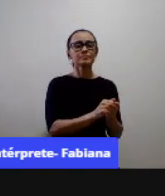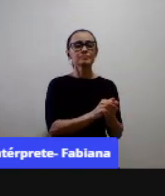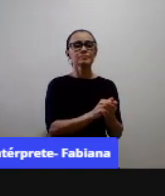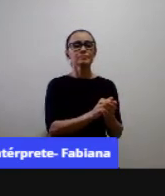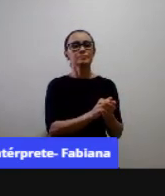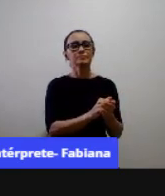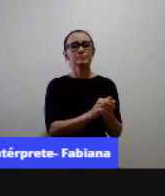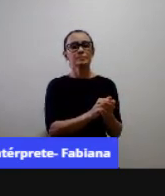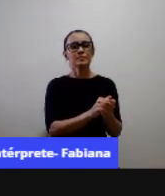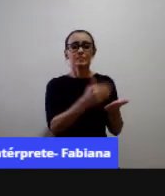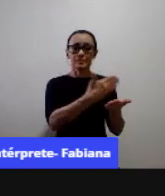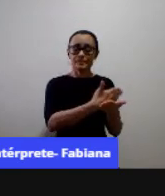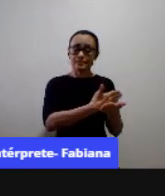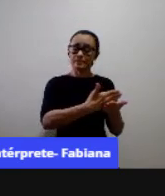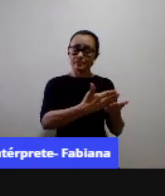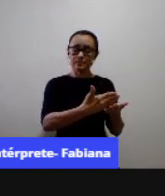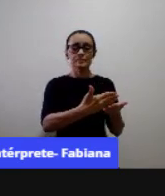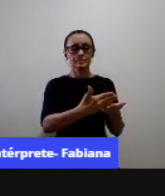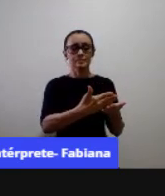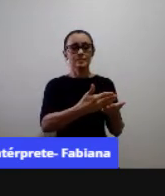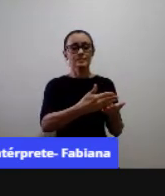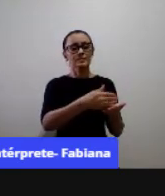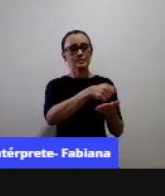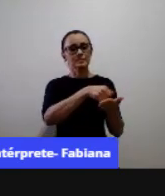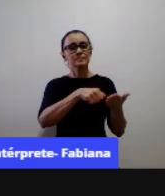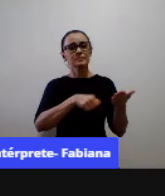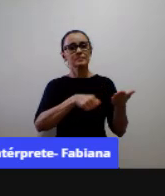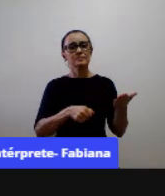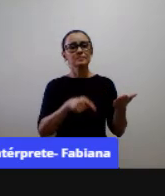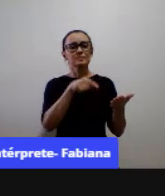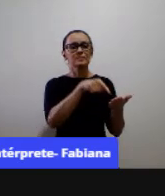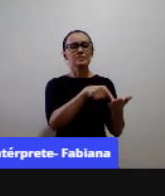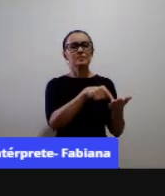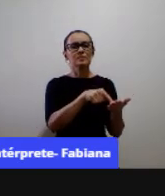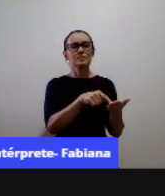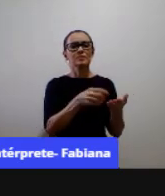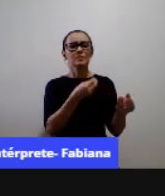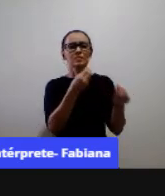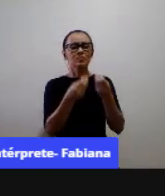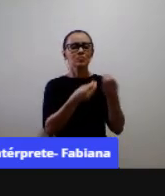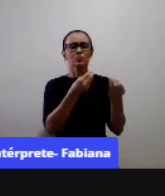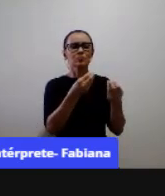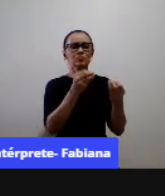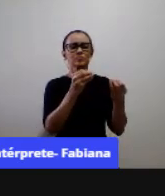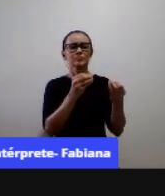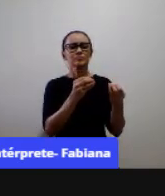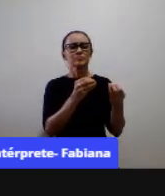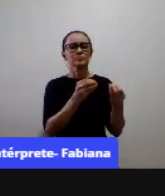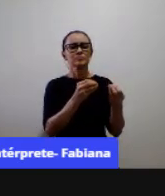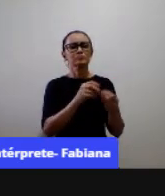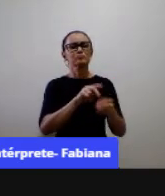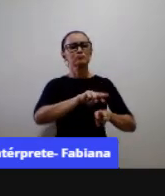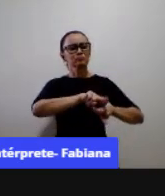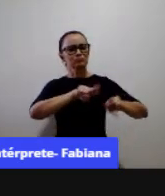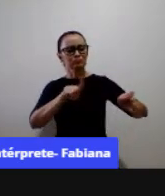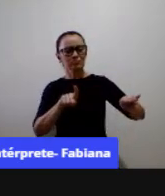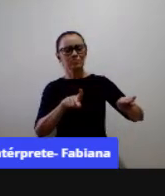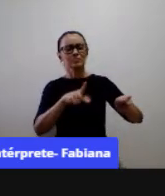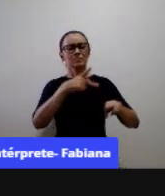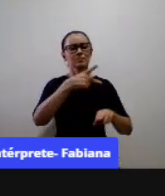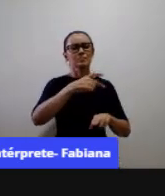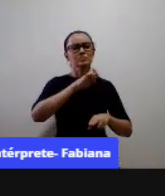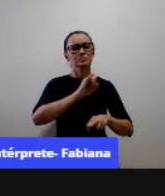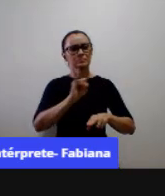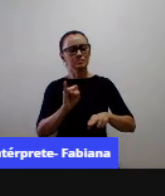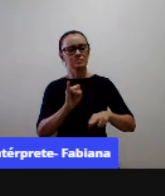para efetivar a questão do PEI, né, e nesse momento a gente vai falar um pouquinho da reunião do PEI inicial, né, que